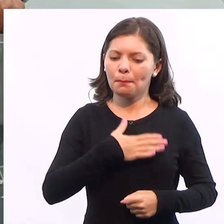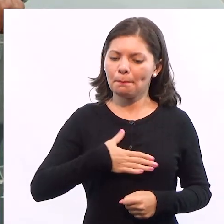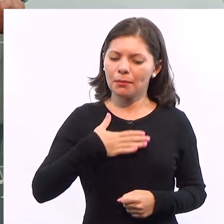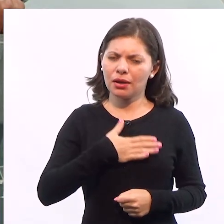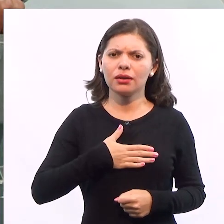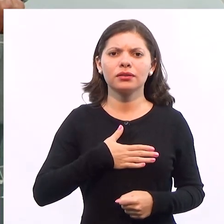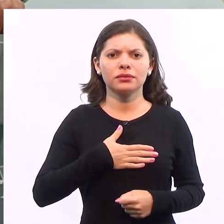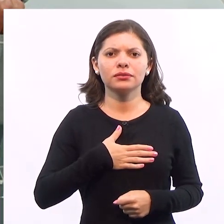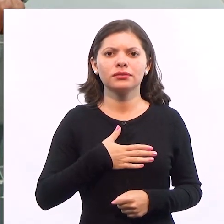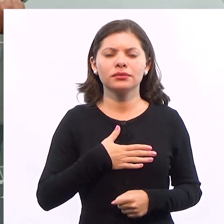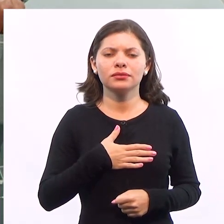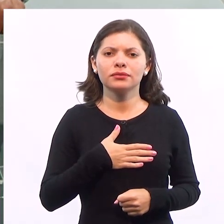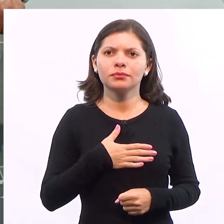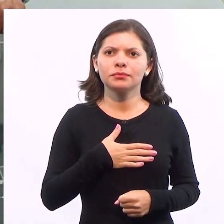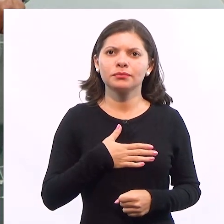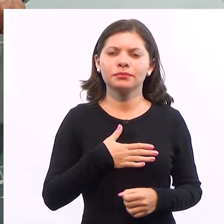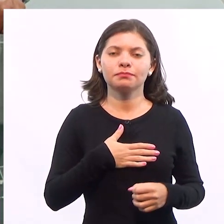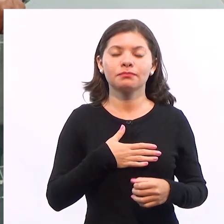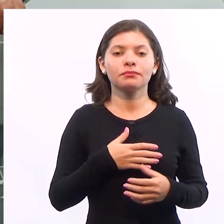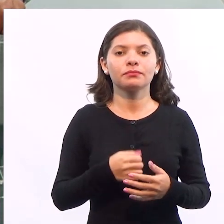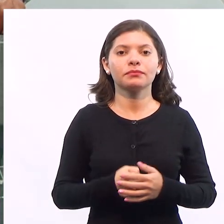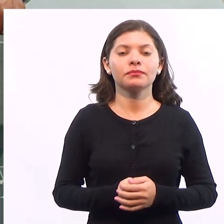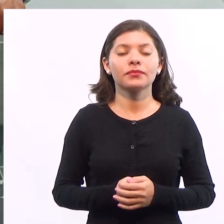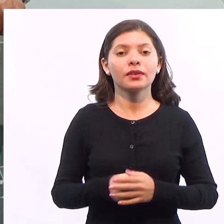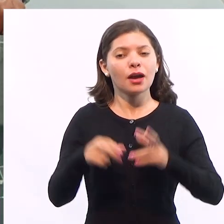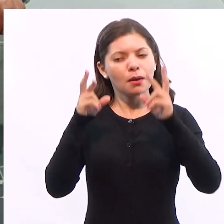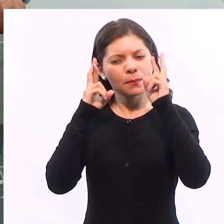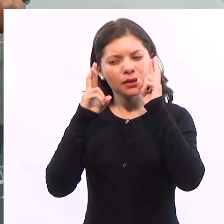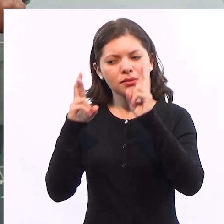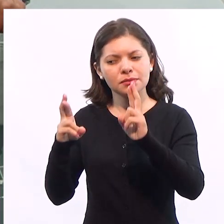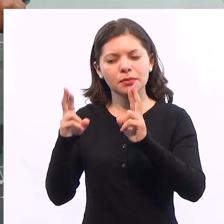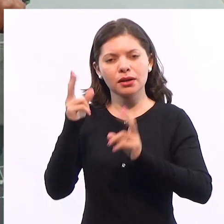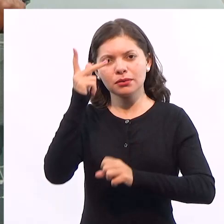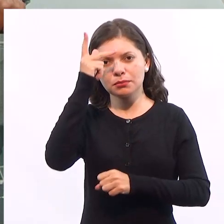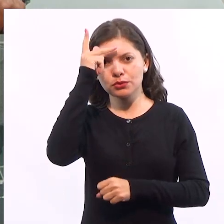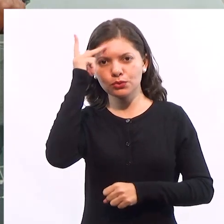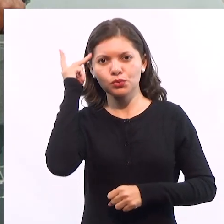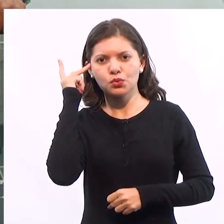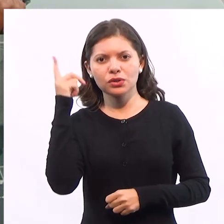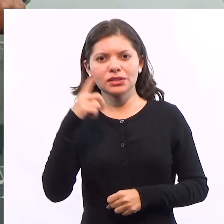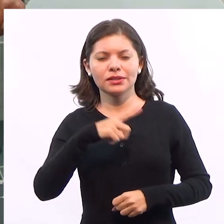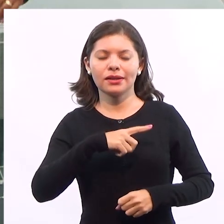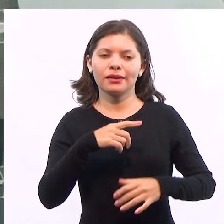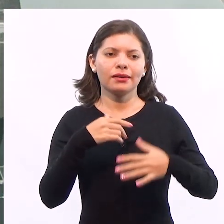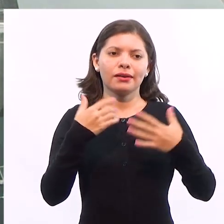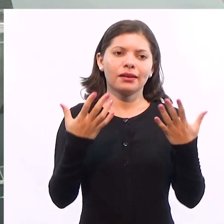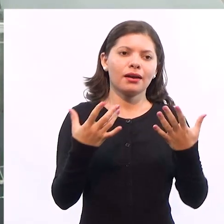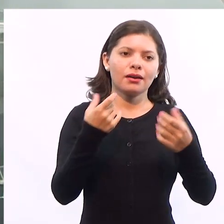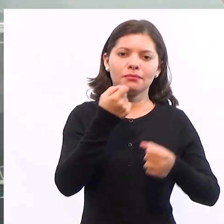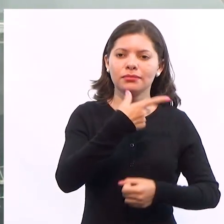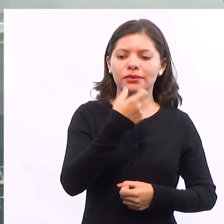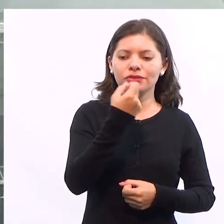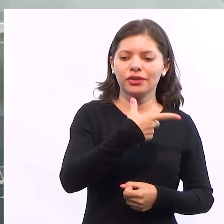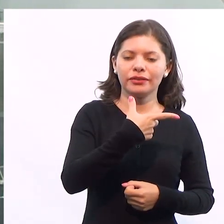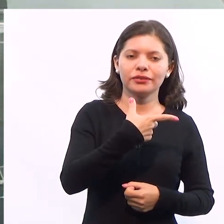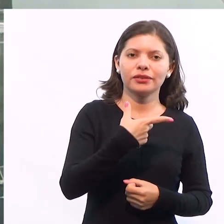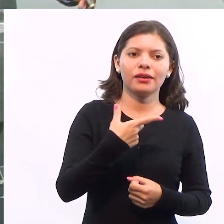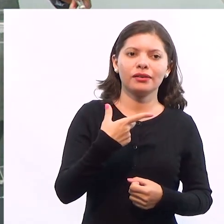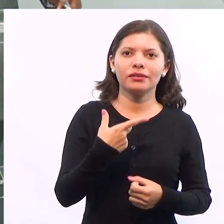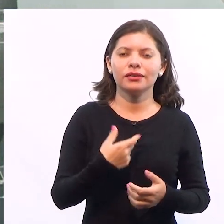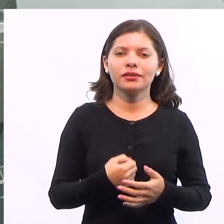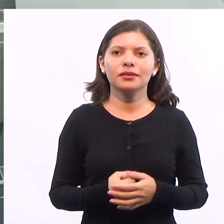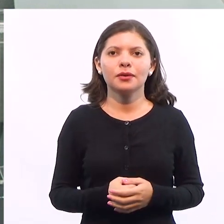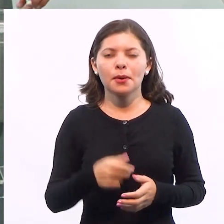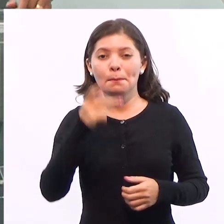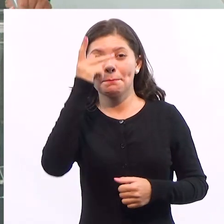ambiente, eu me sinto satisfeito, porque lá as pessoas me tratam com respeito, lá por mais, claro, vai ter gente que não vai rir da